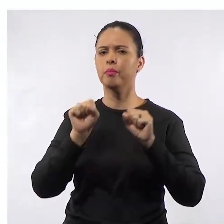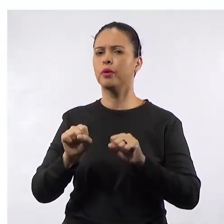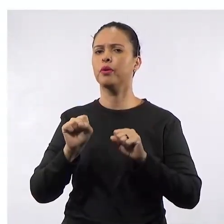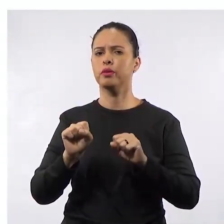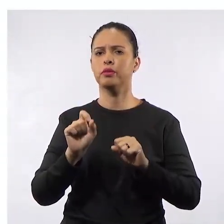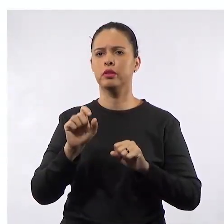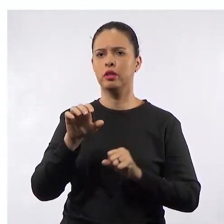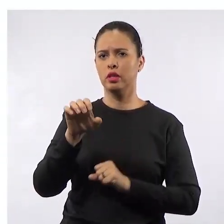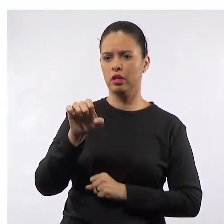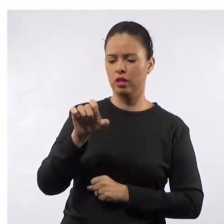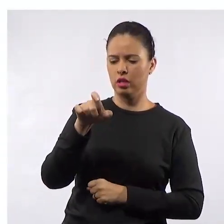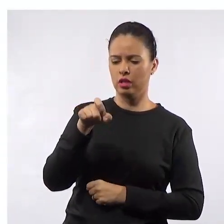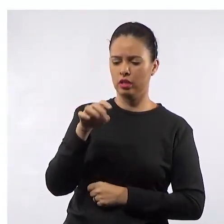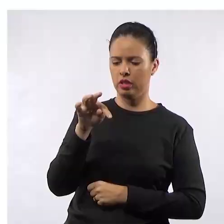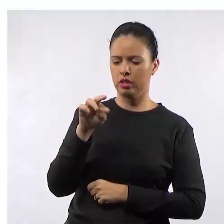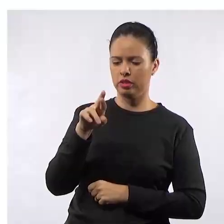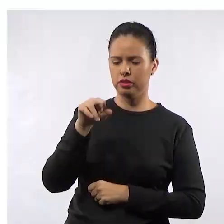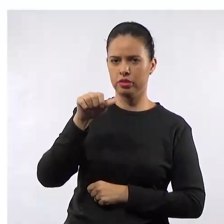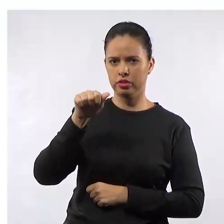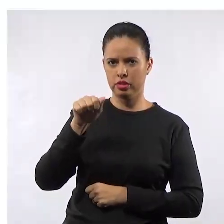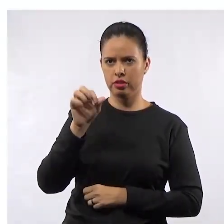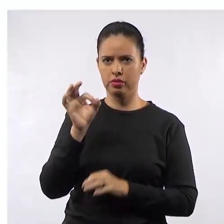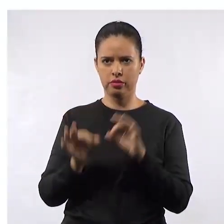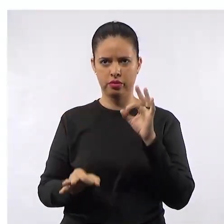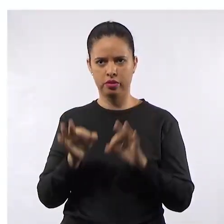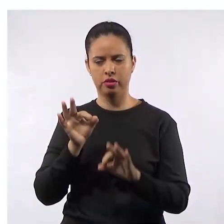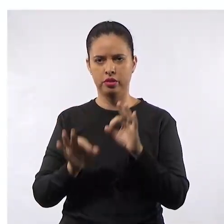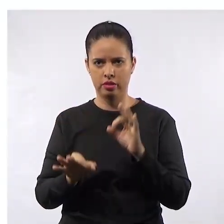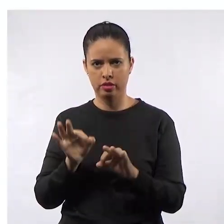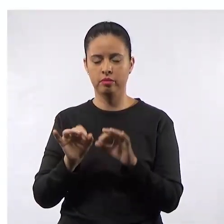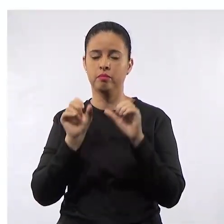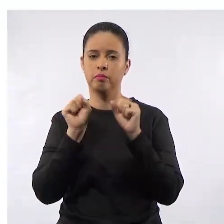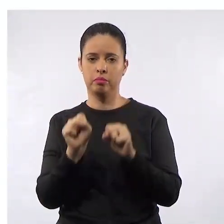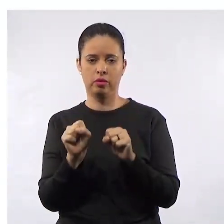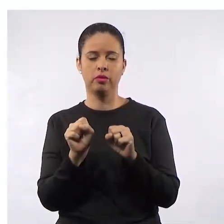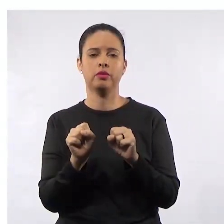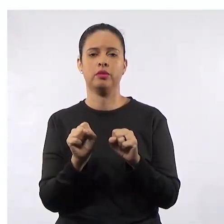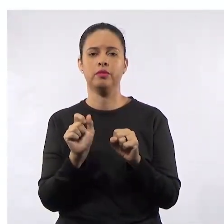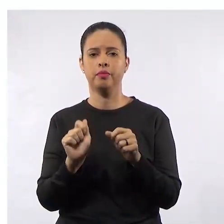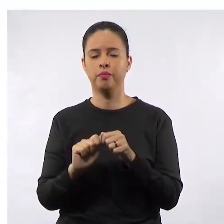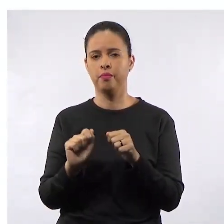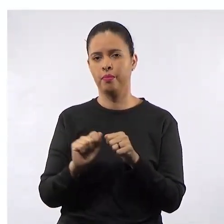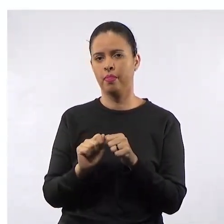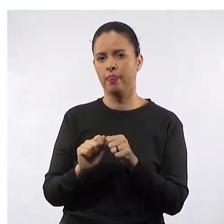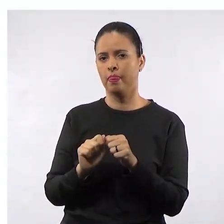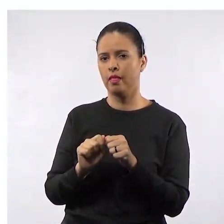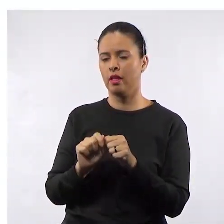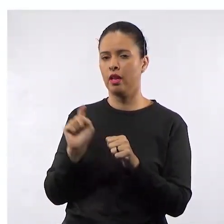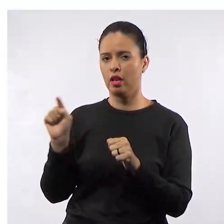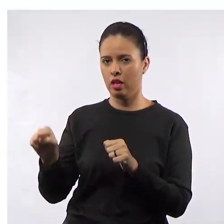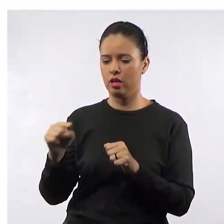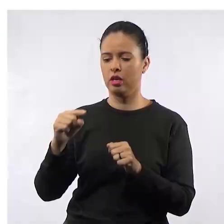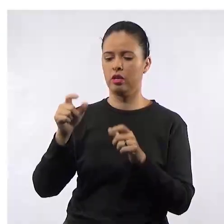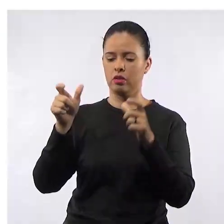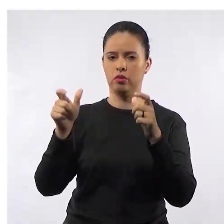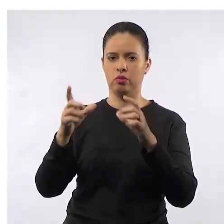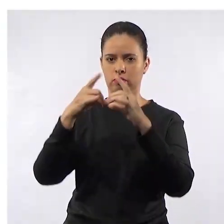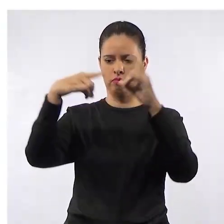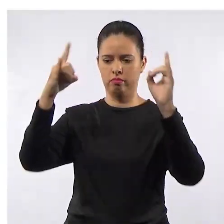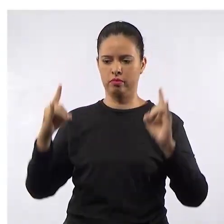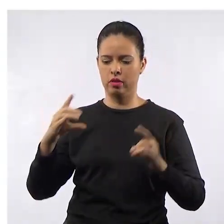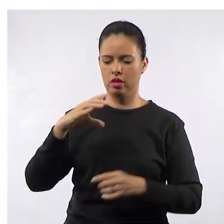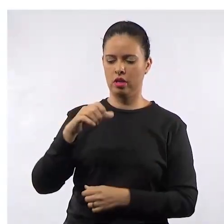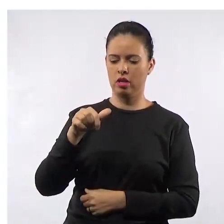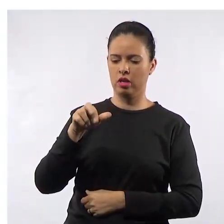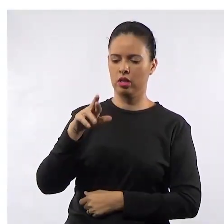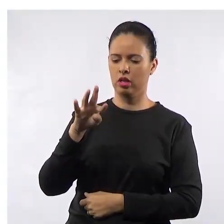liquidação ela pode ser extrajudicial ou judicial aqui eu tô querendo dizer que ela pode ser feita perante um Tabelião no cartório